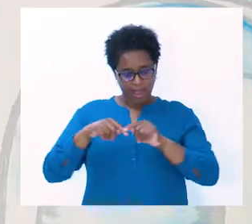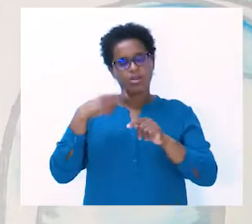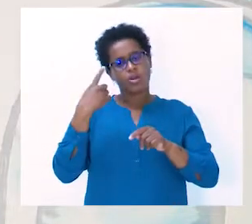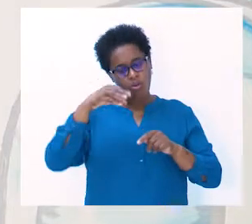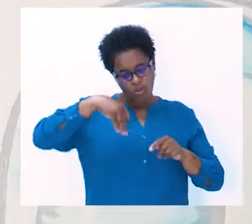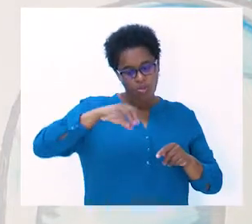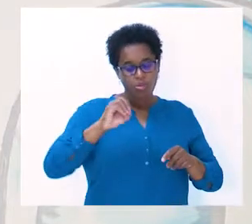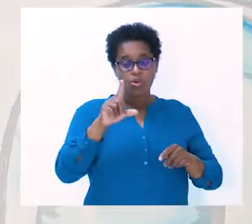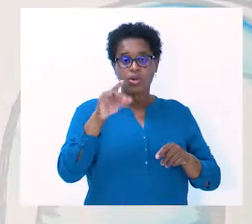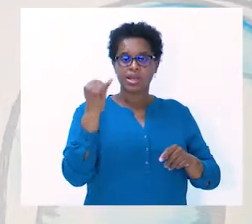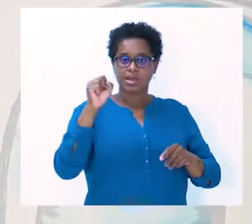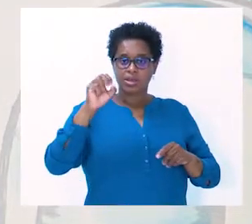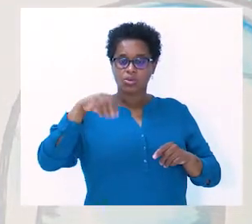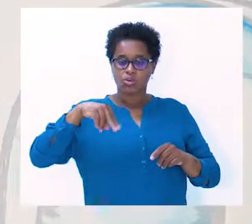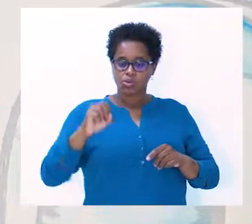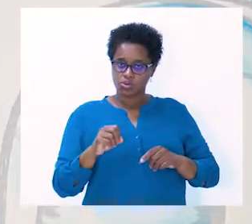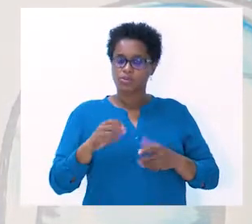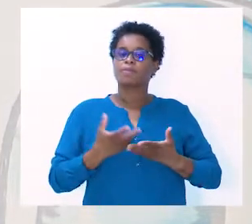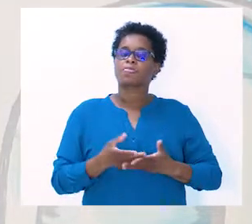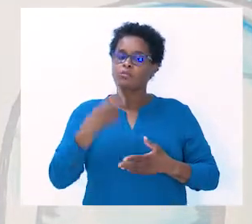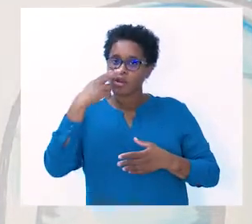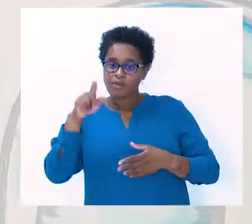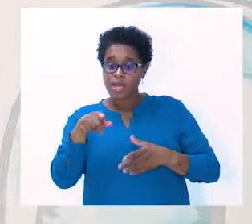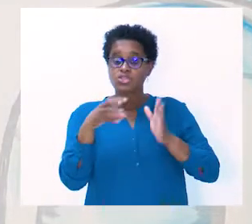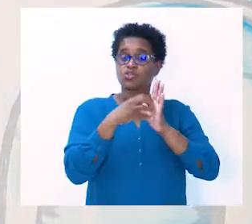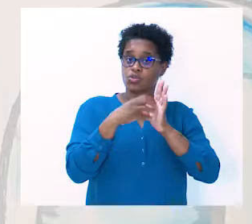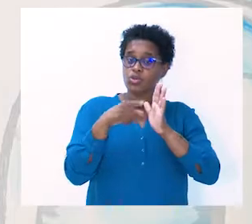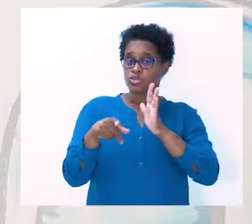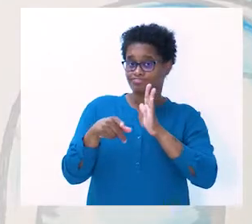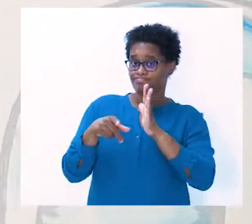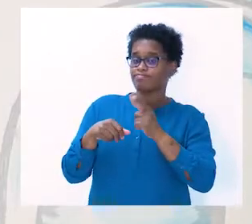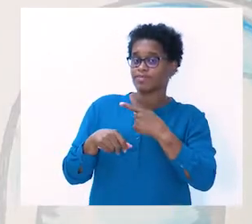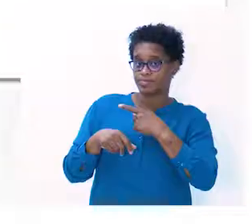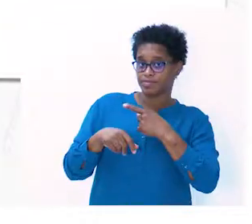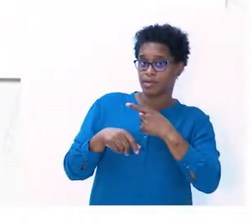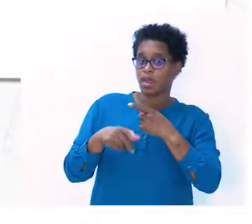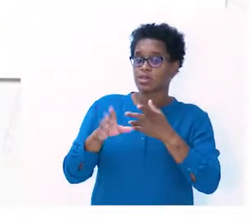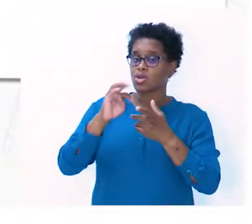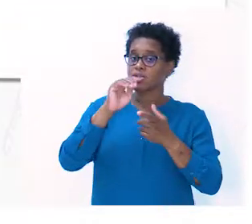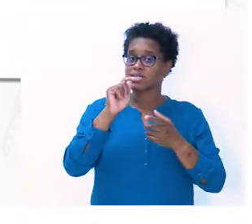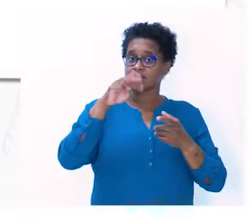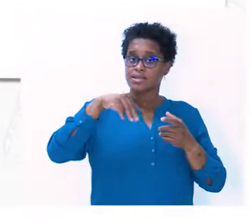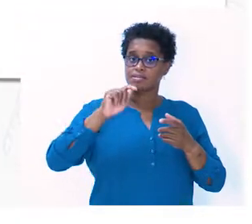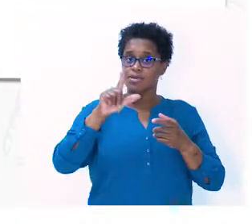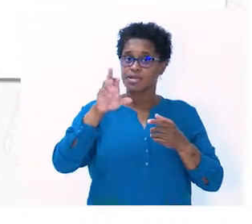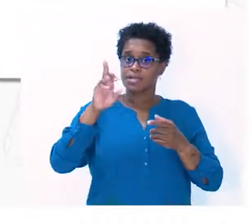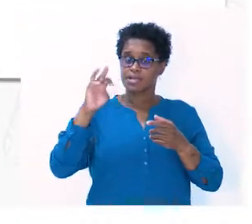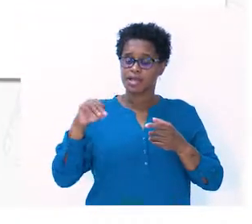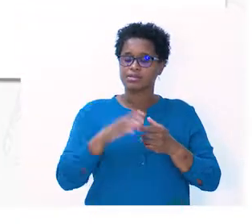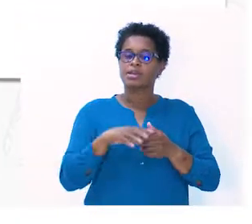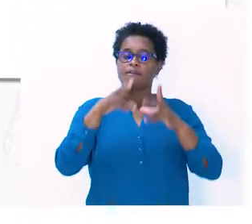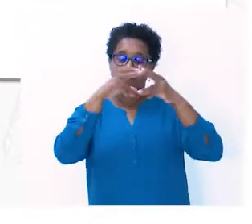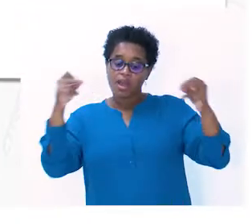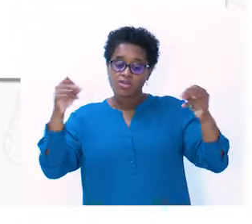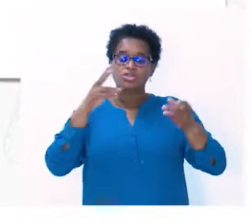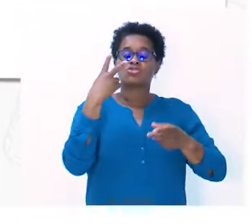Então vamos ver quando é que essas figuras são semelhantes. Definição. Dois polígonos